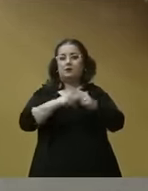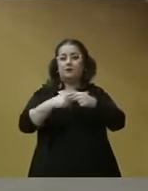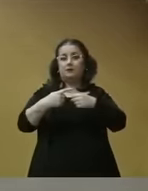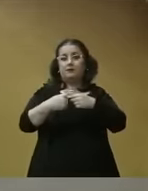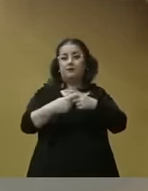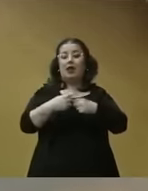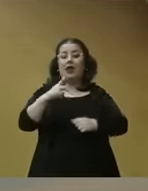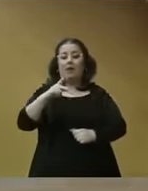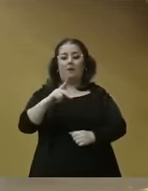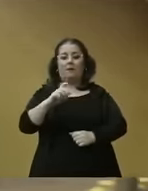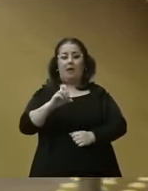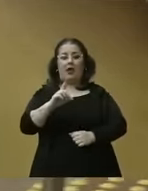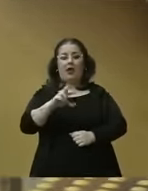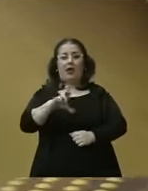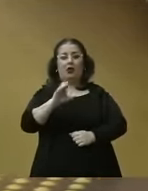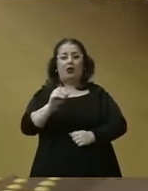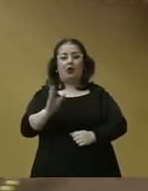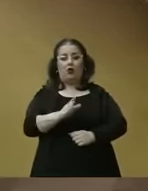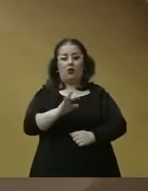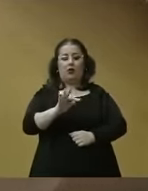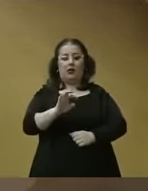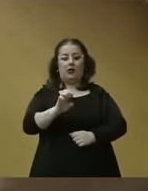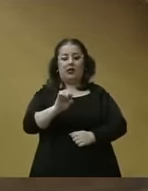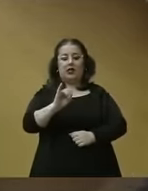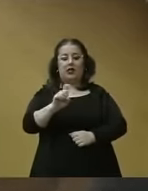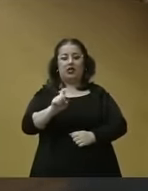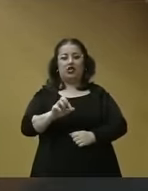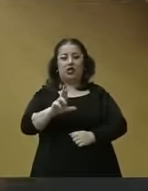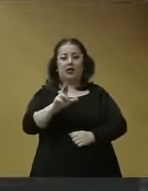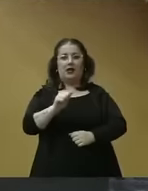Pedro Teixeira, Minas Gerais.